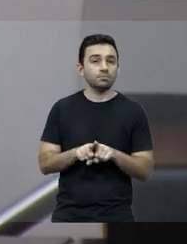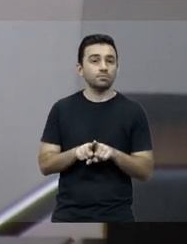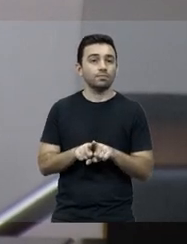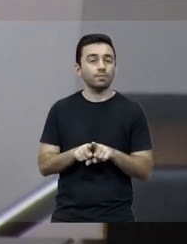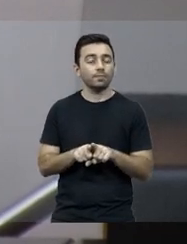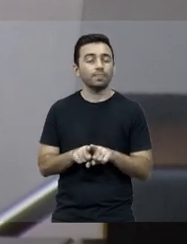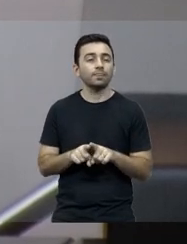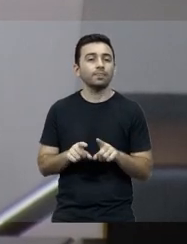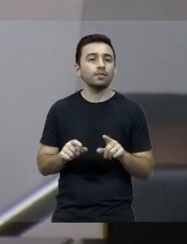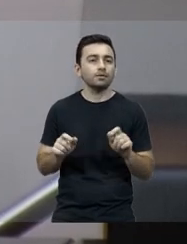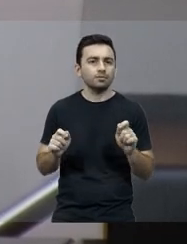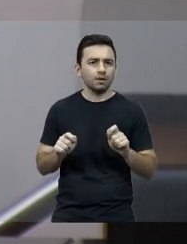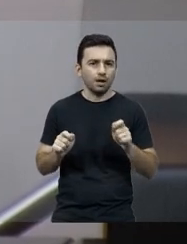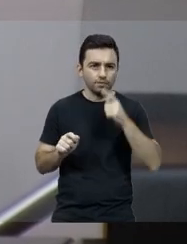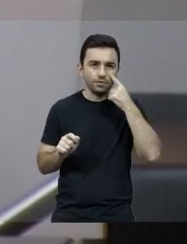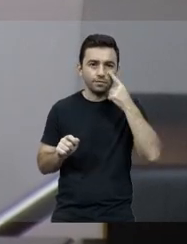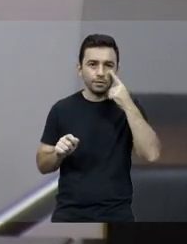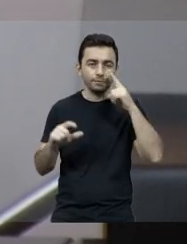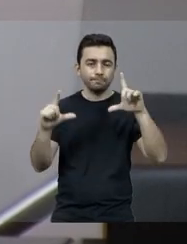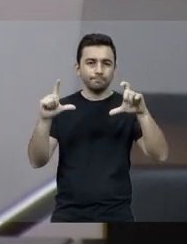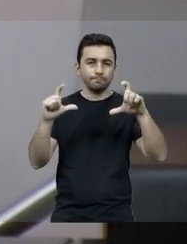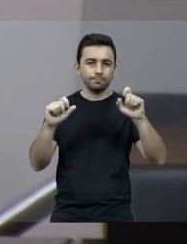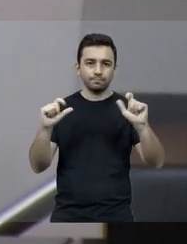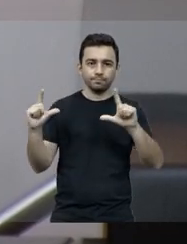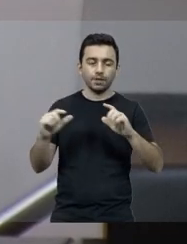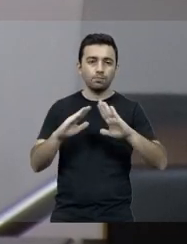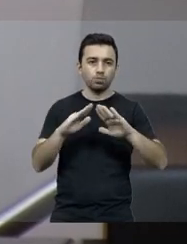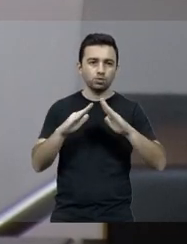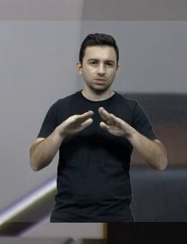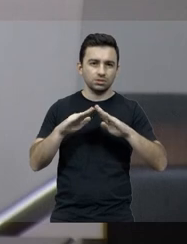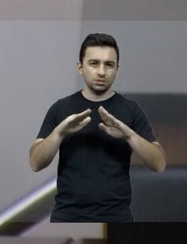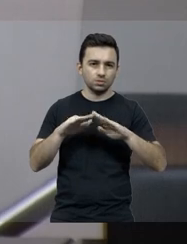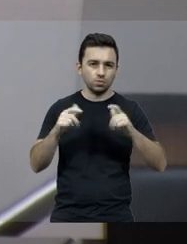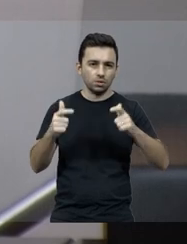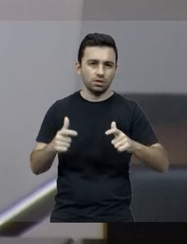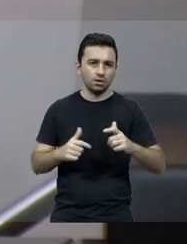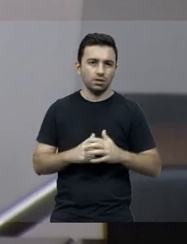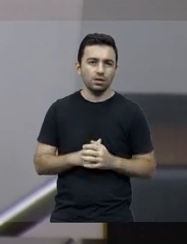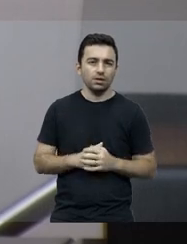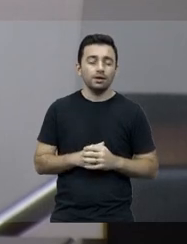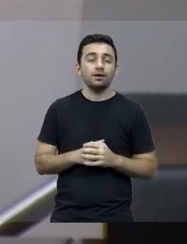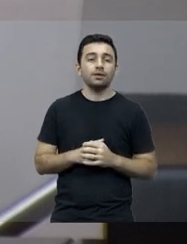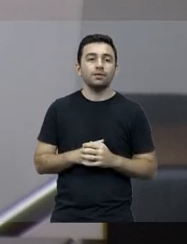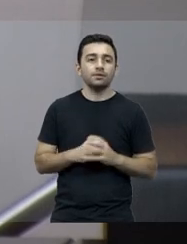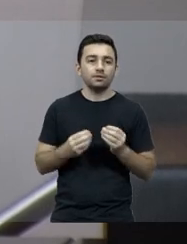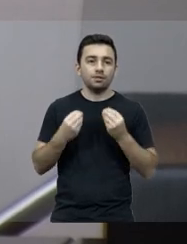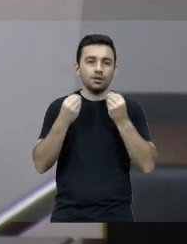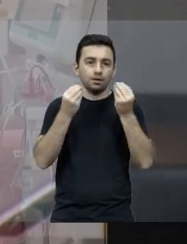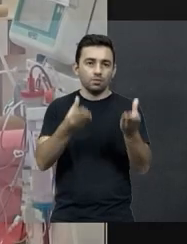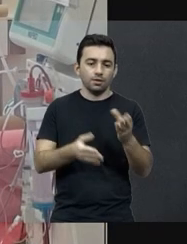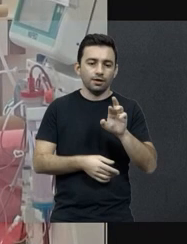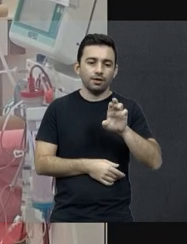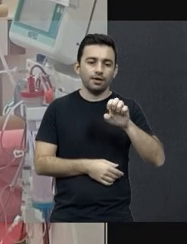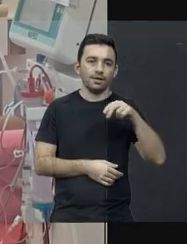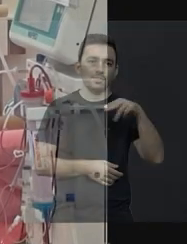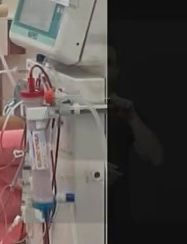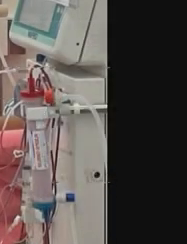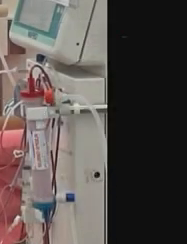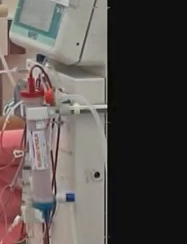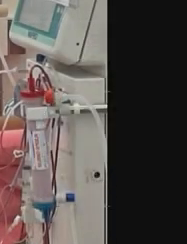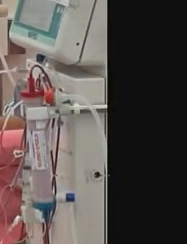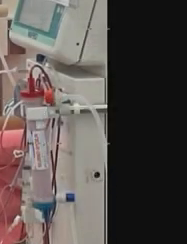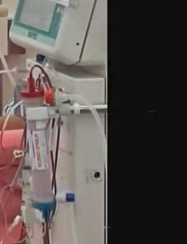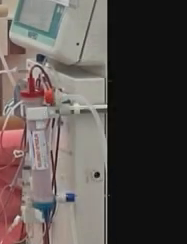a oportunidade, eu acho que tem algumas imagens ali, de Brusque, de entregar a Renal Vida, junto com o nosso